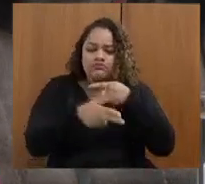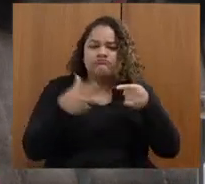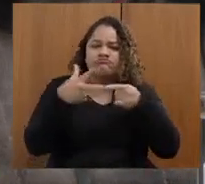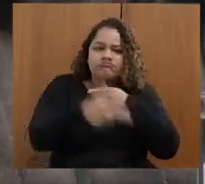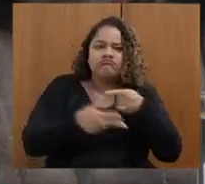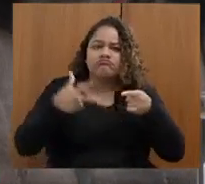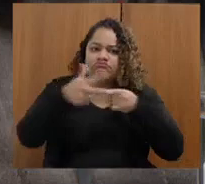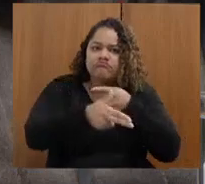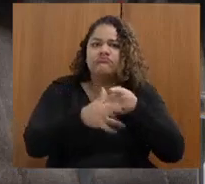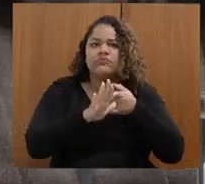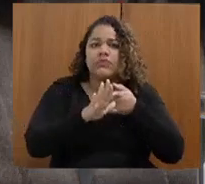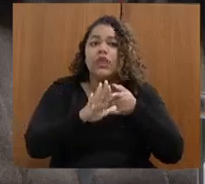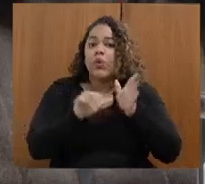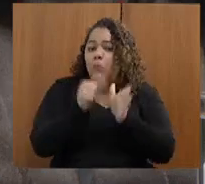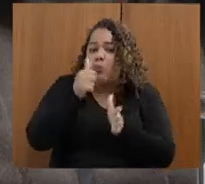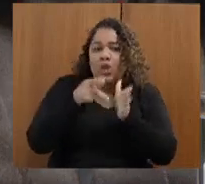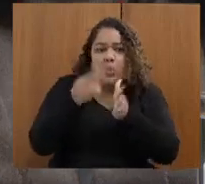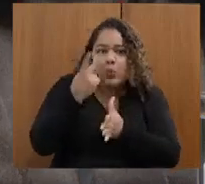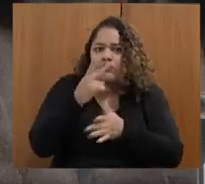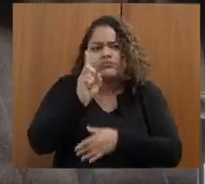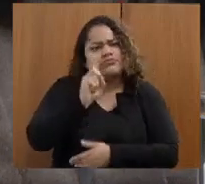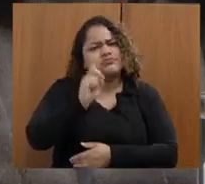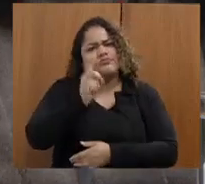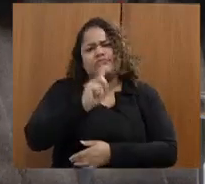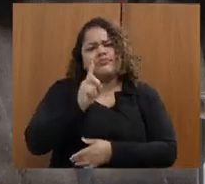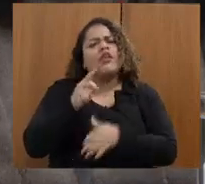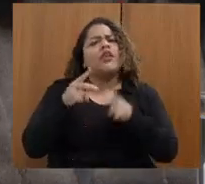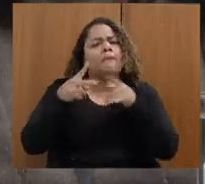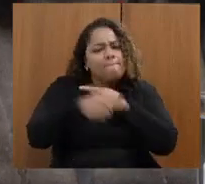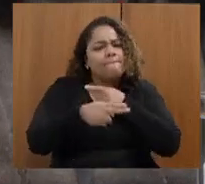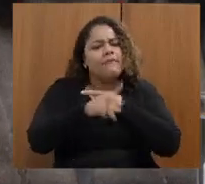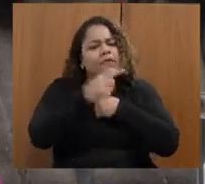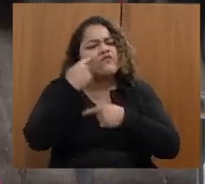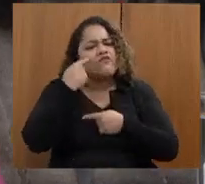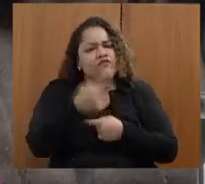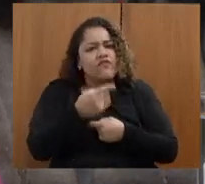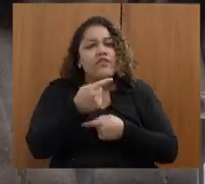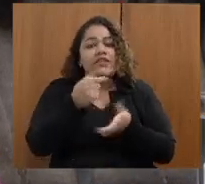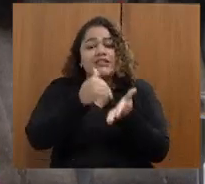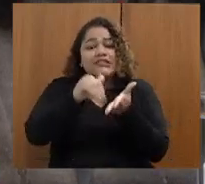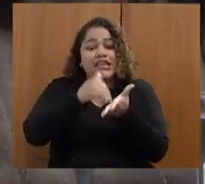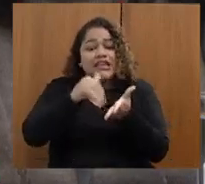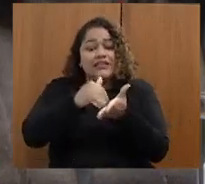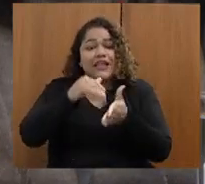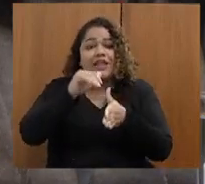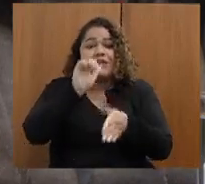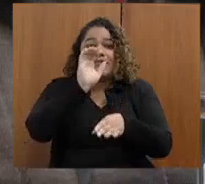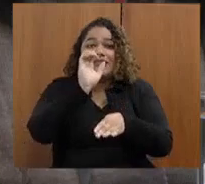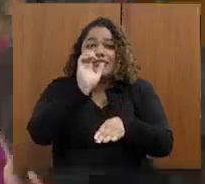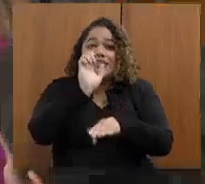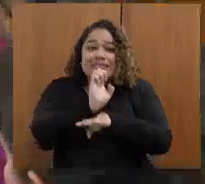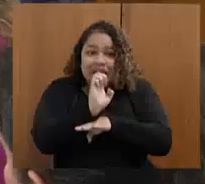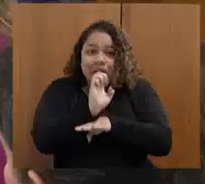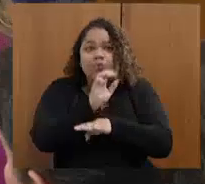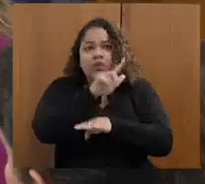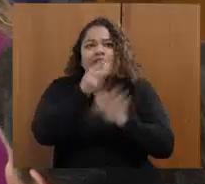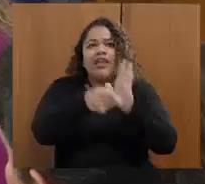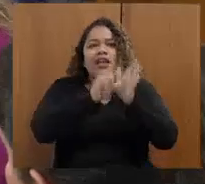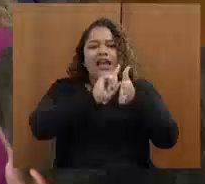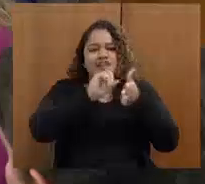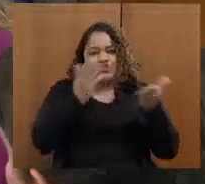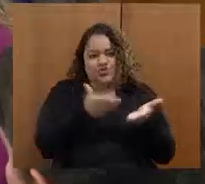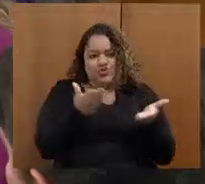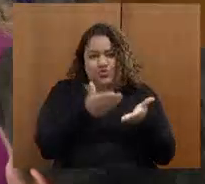acontecessem aqui não foi uma nem duas vezes que eu interrompi quando vi a secretária de estado que antecedeu o atual secretário